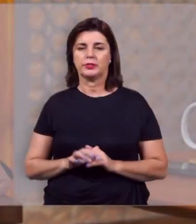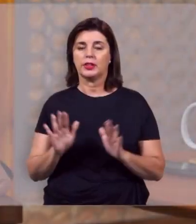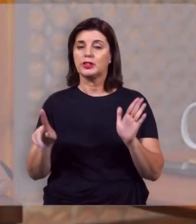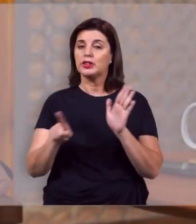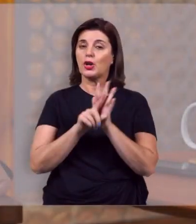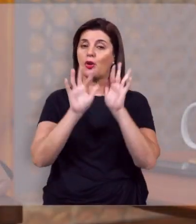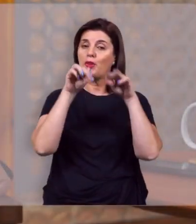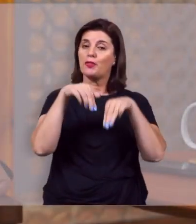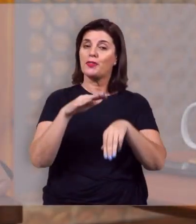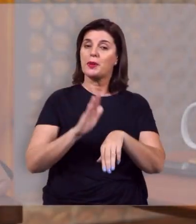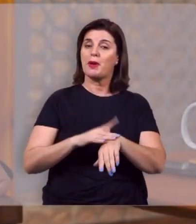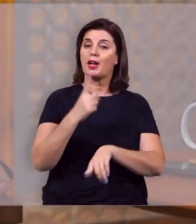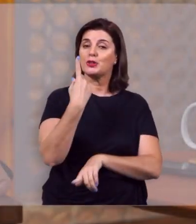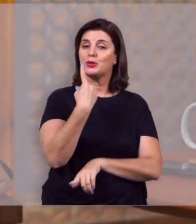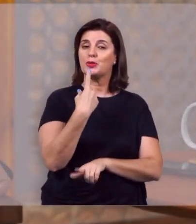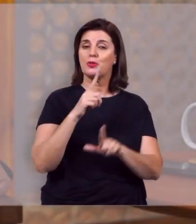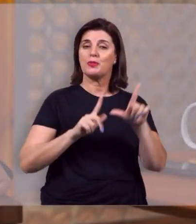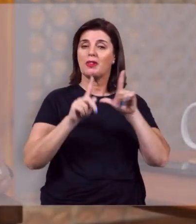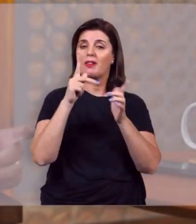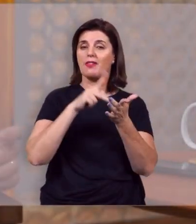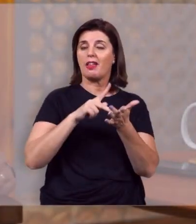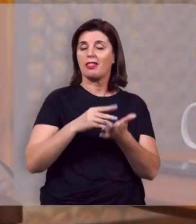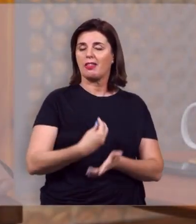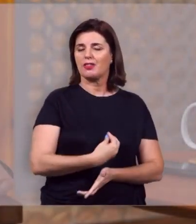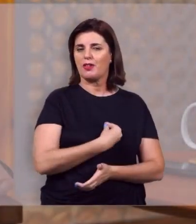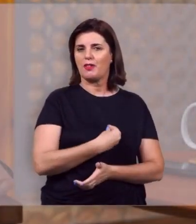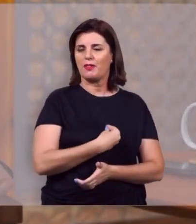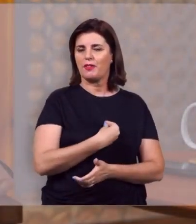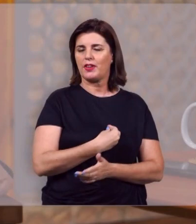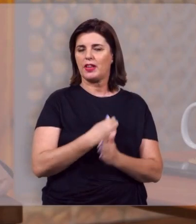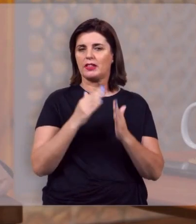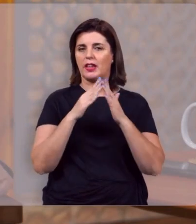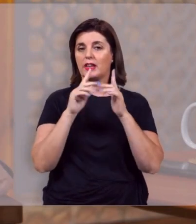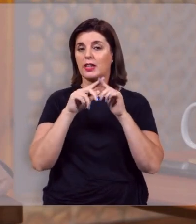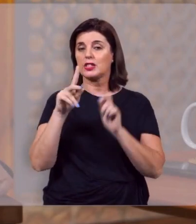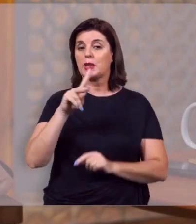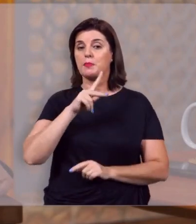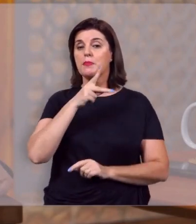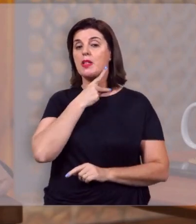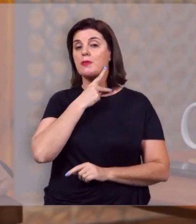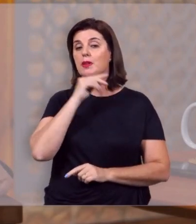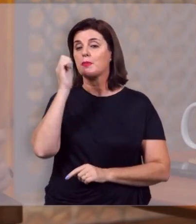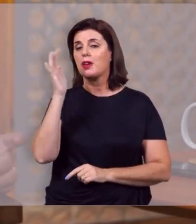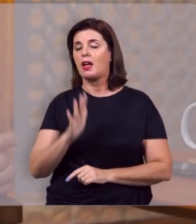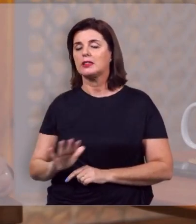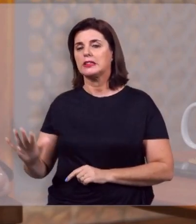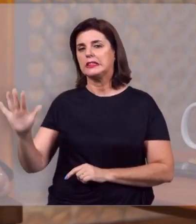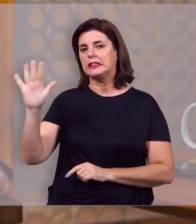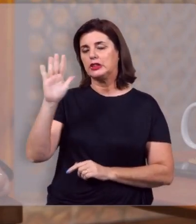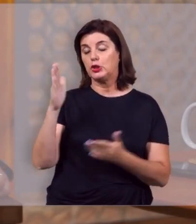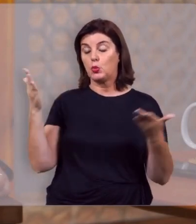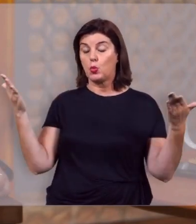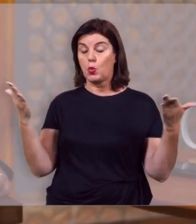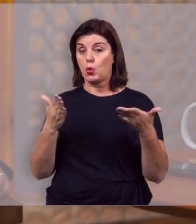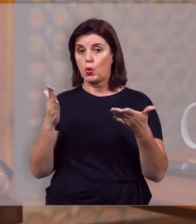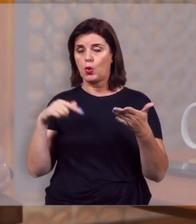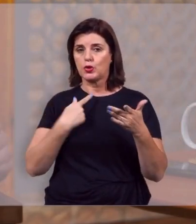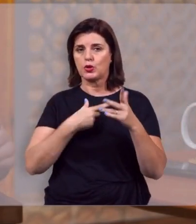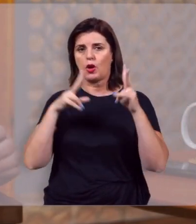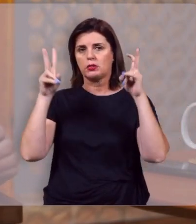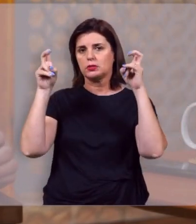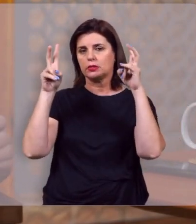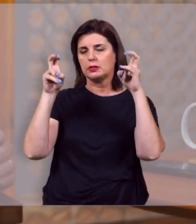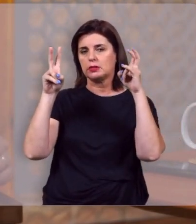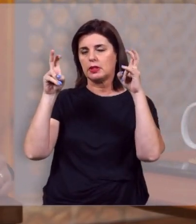Chegamos ao final de mais um Verdade e Vida, programa da Igreja Presbiteriana do Brasil. Hoje nossa temática